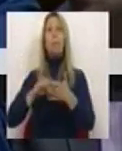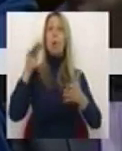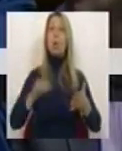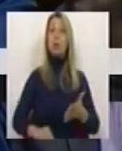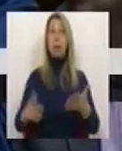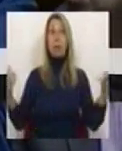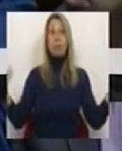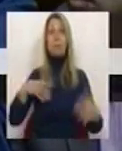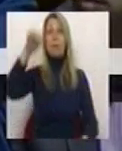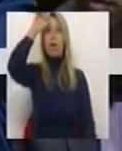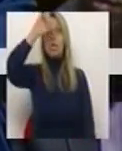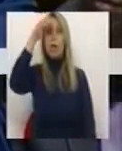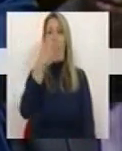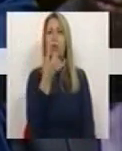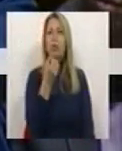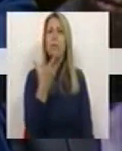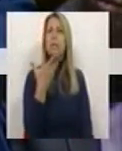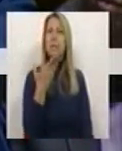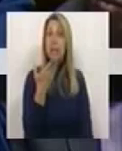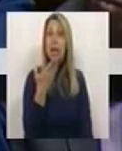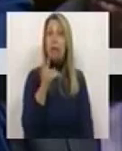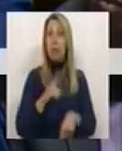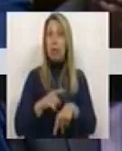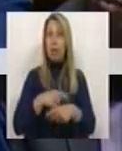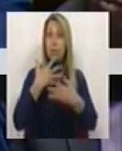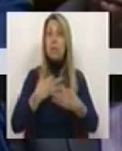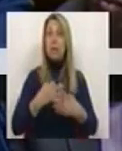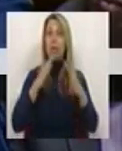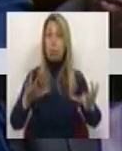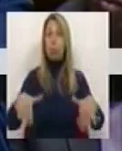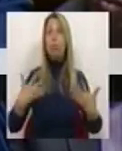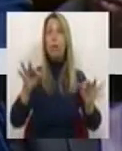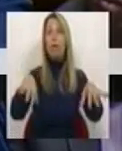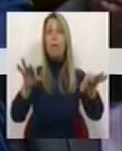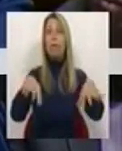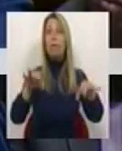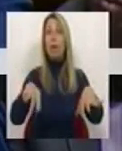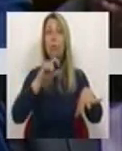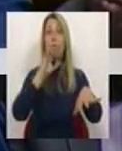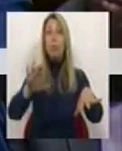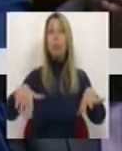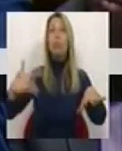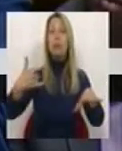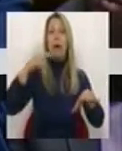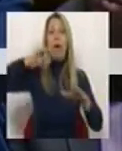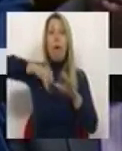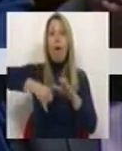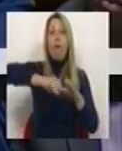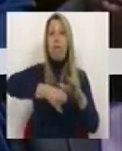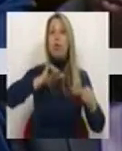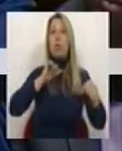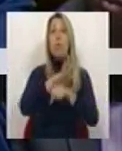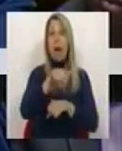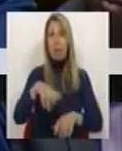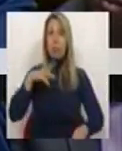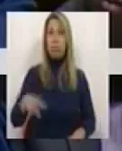Ora, janeiro de 2017 era o período em que se podia ter acabado com a possibilidade de furos no